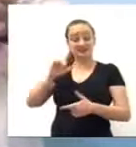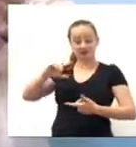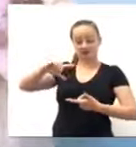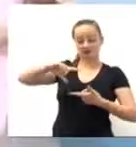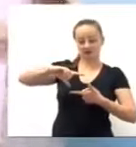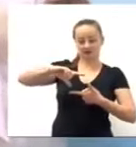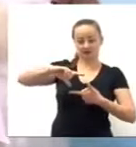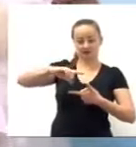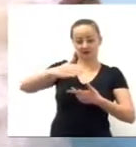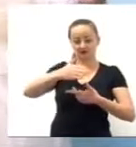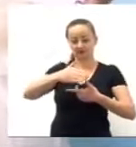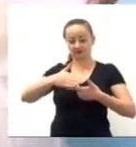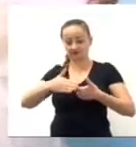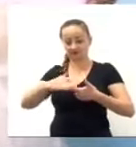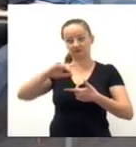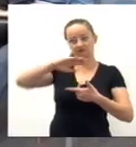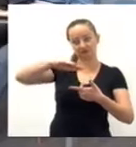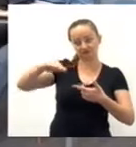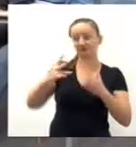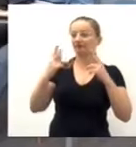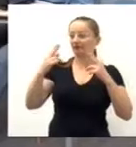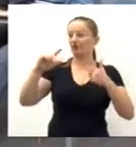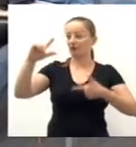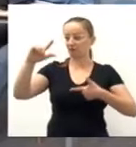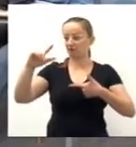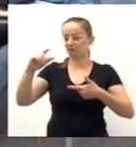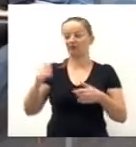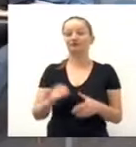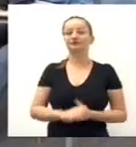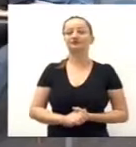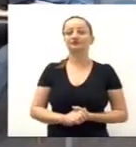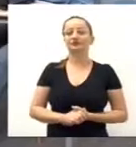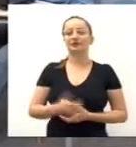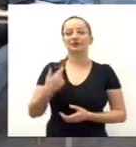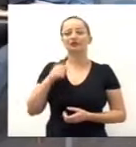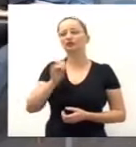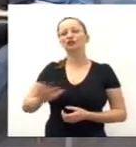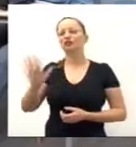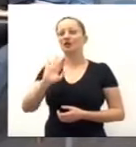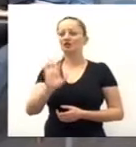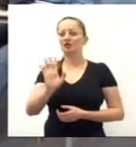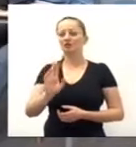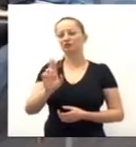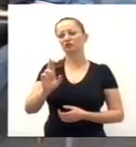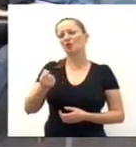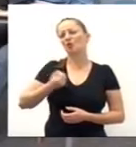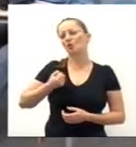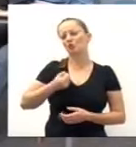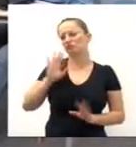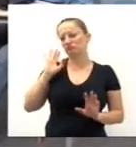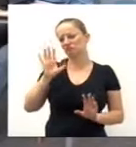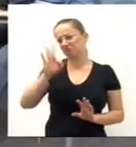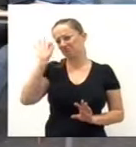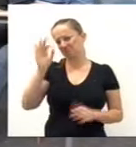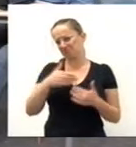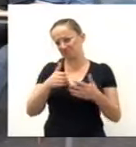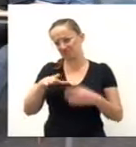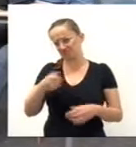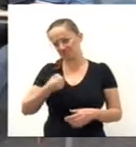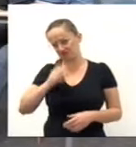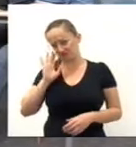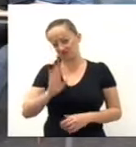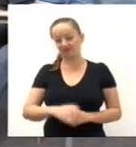as medidas dos catetos são iguais, tá? Em vez de eu usar um genérico, eu vou usar um número qualquer. Então, vamos dizer que esse